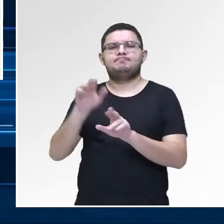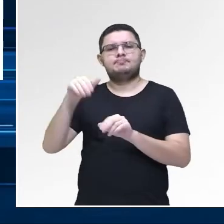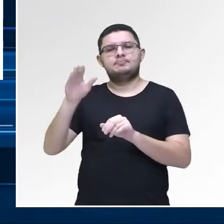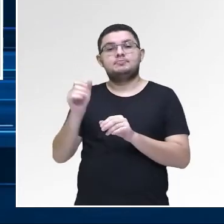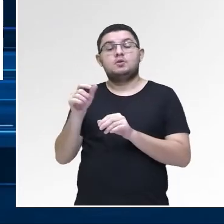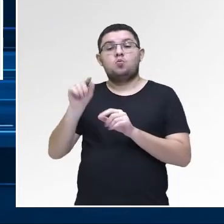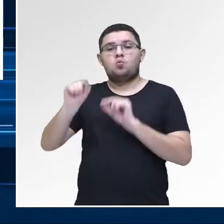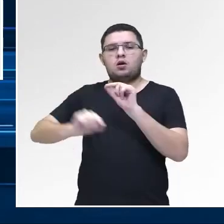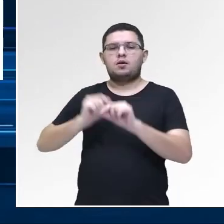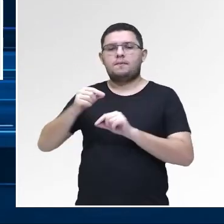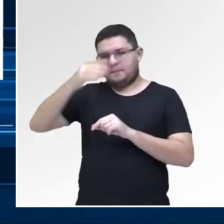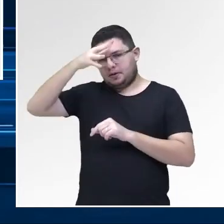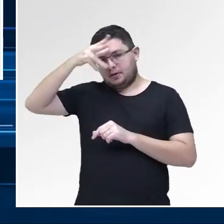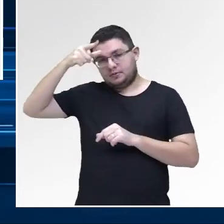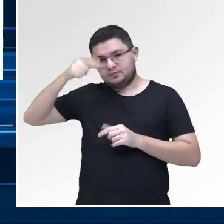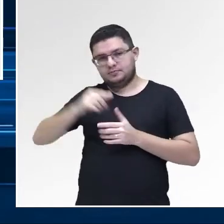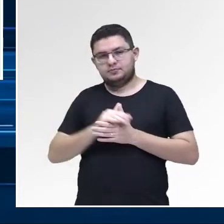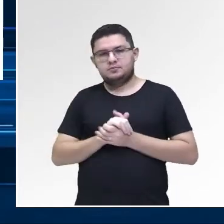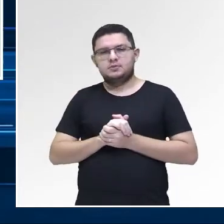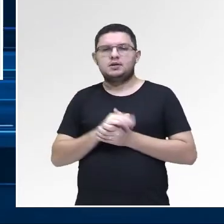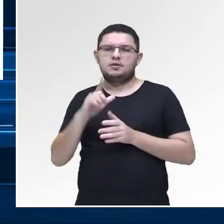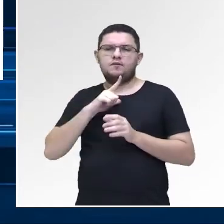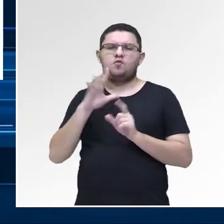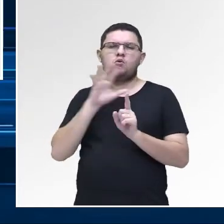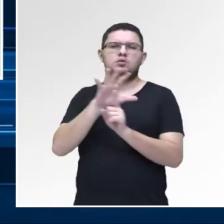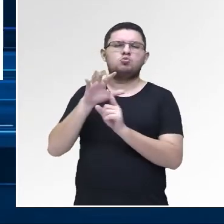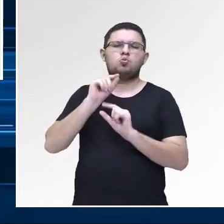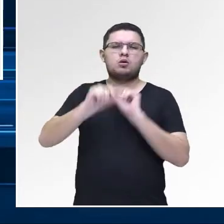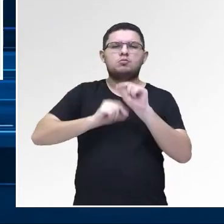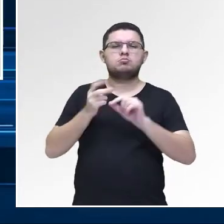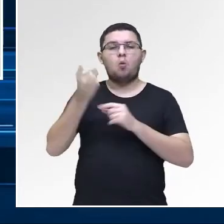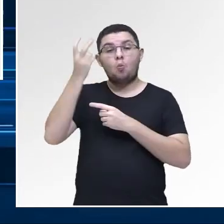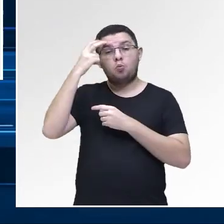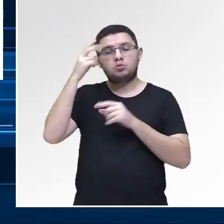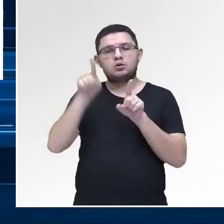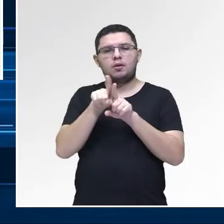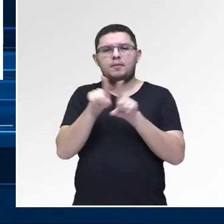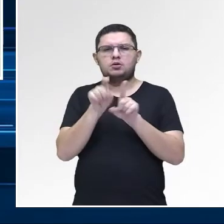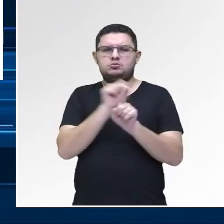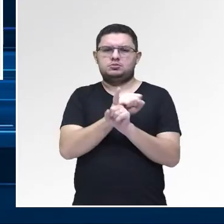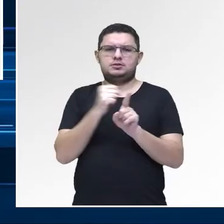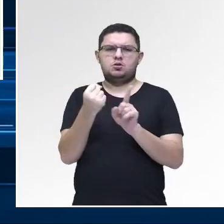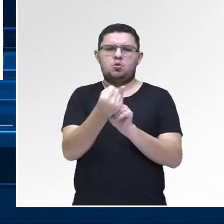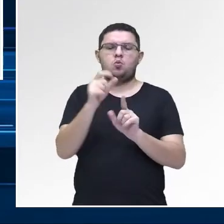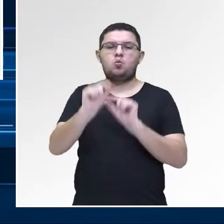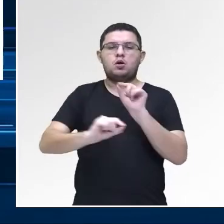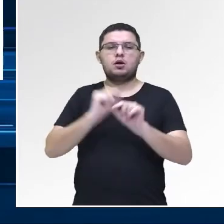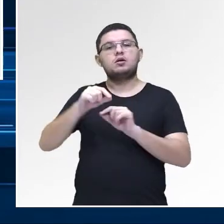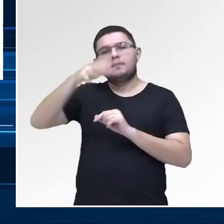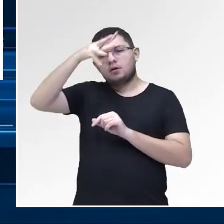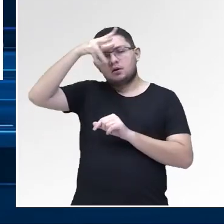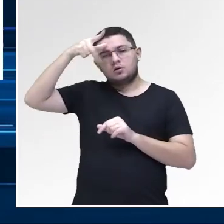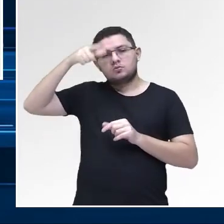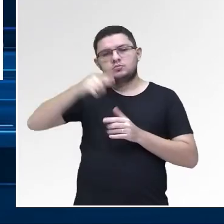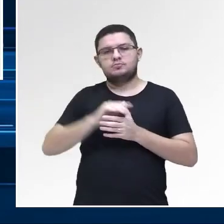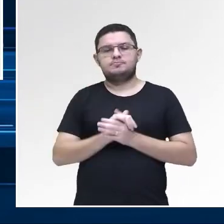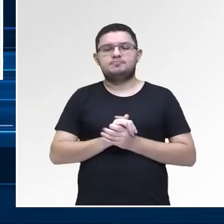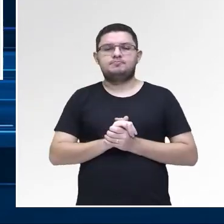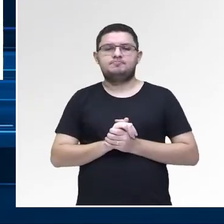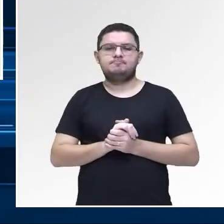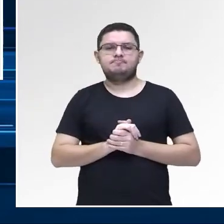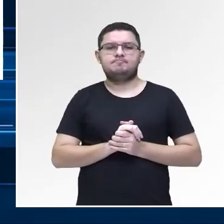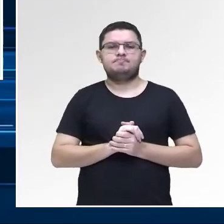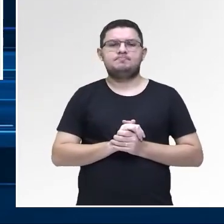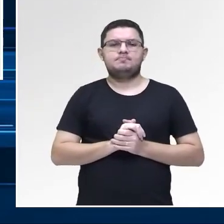de influência, principalmente cultural, né, social, com a metrópole Manaus, também muito